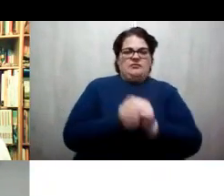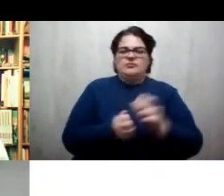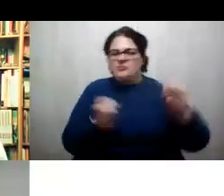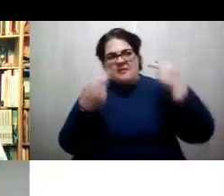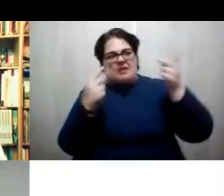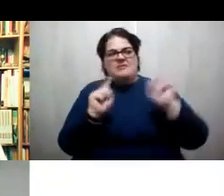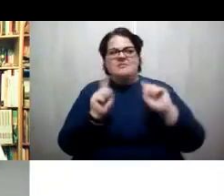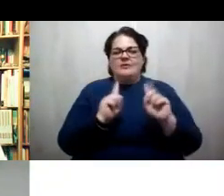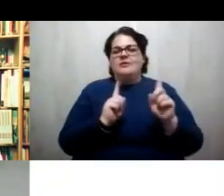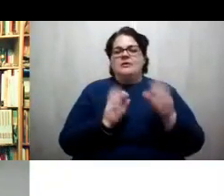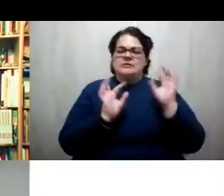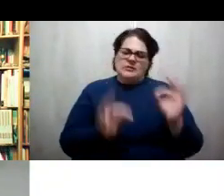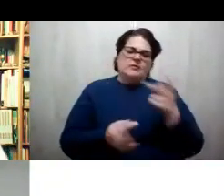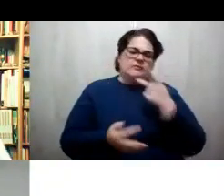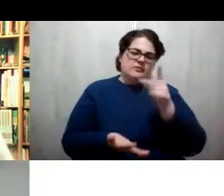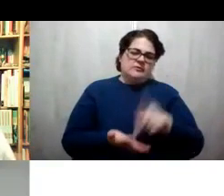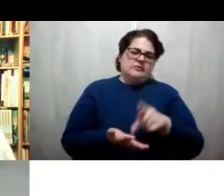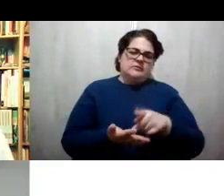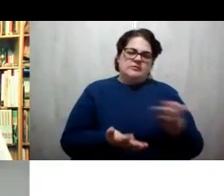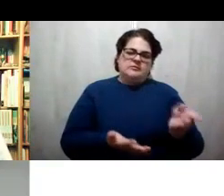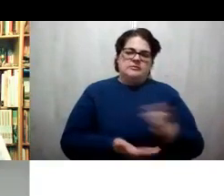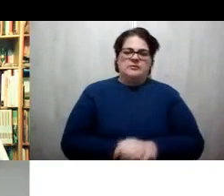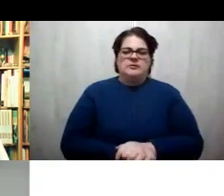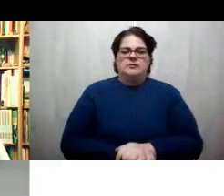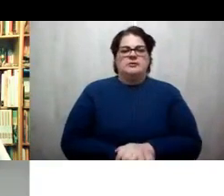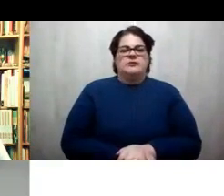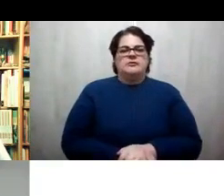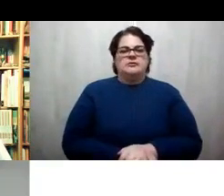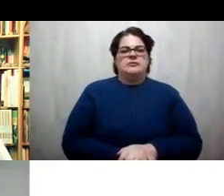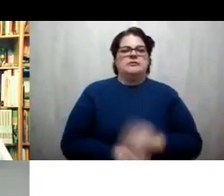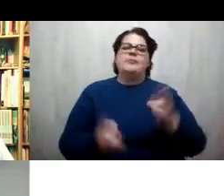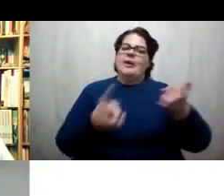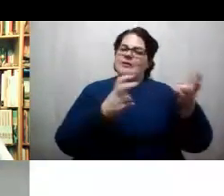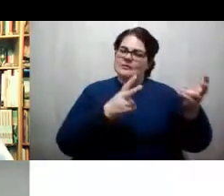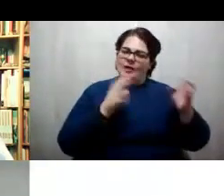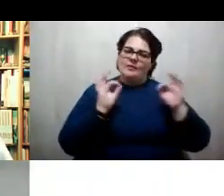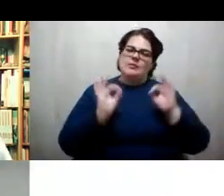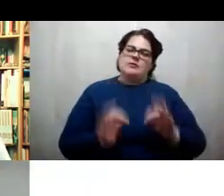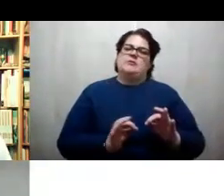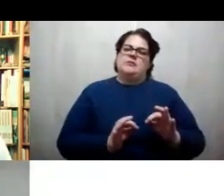viu? Mas a gente percebe pelo vídeo, a gente percebe.